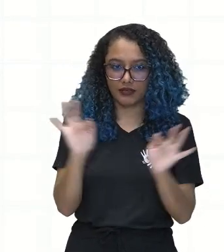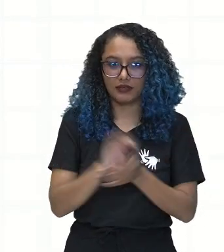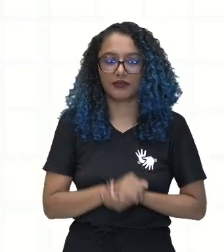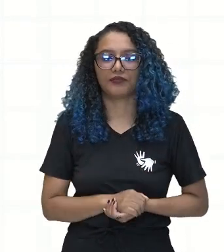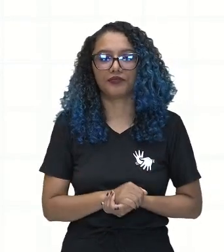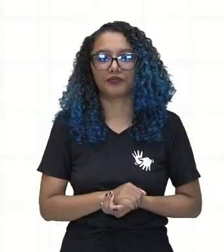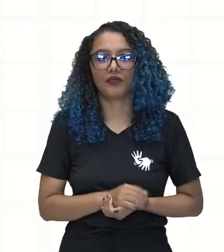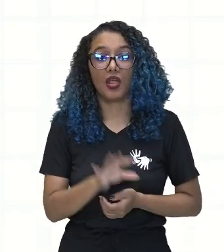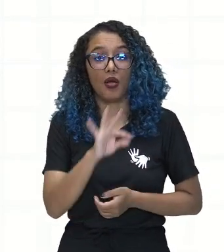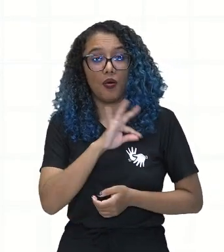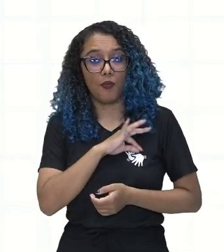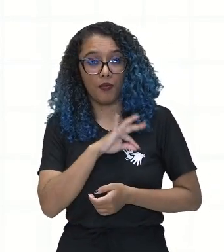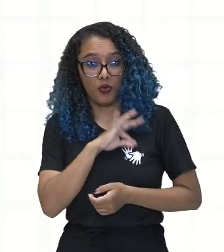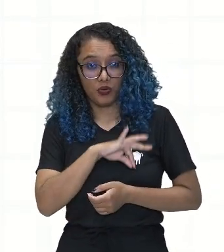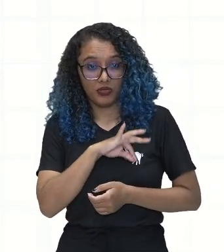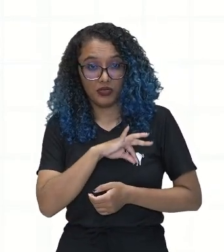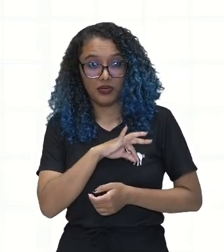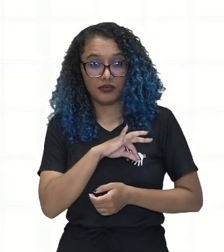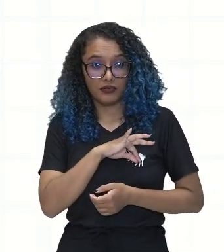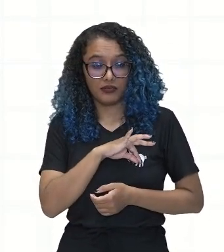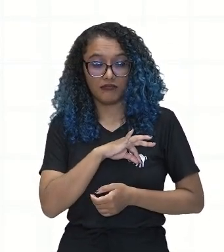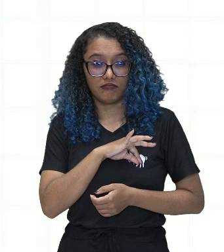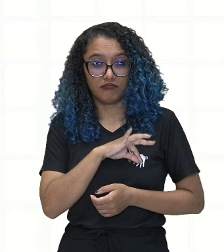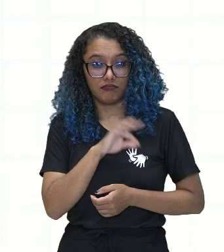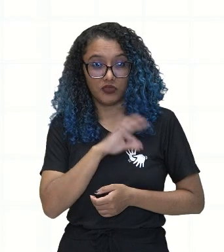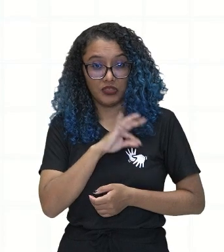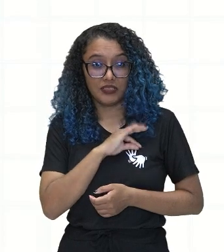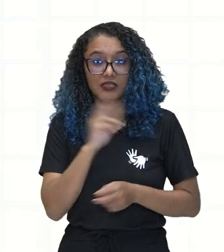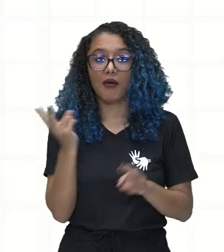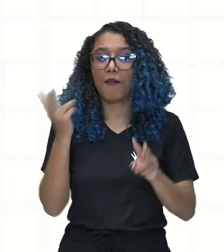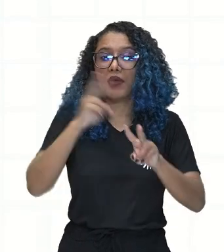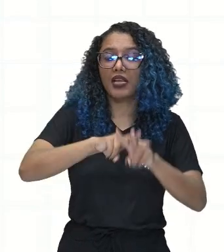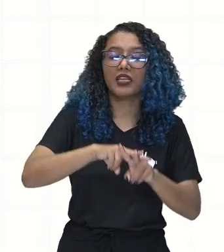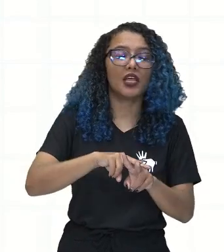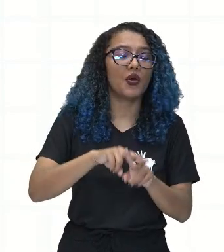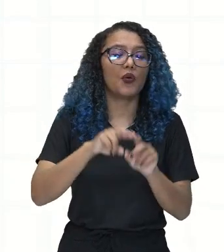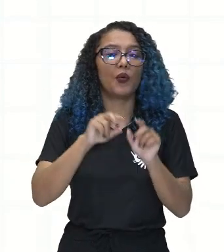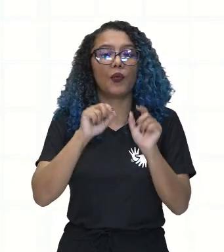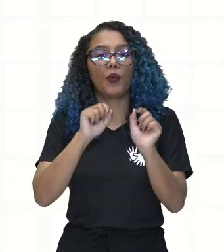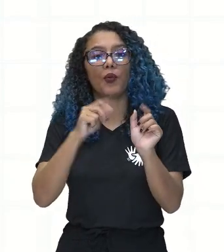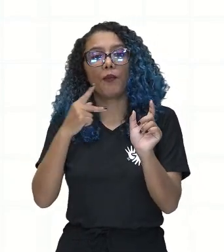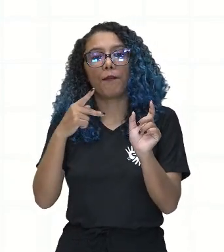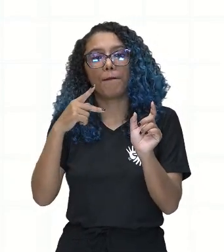Olha só como está no masculino. Mas não vai mudar, porque ele prendeu